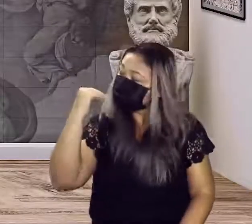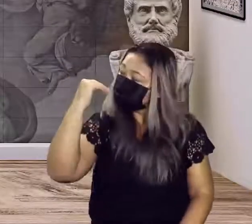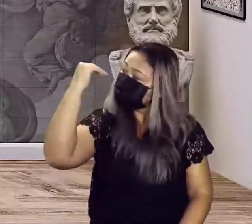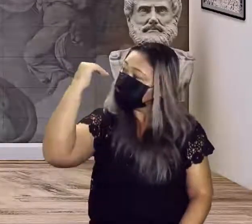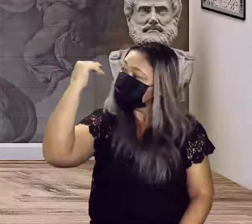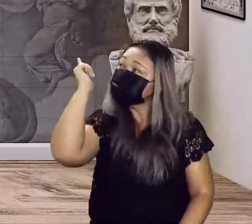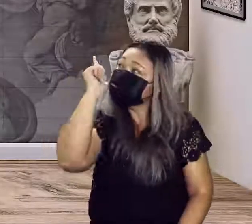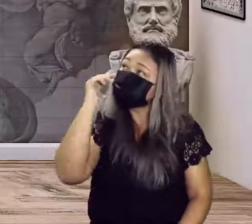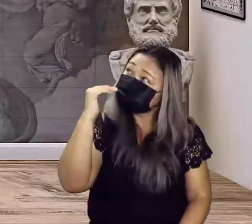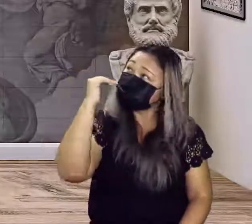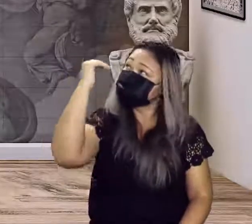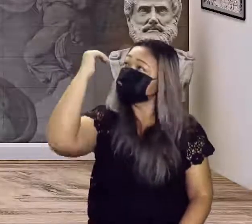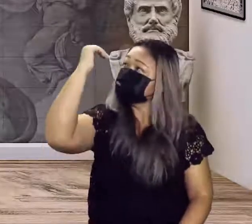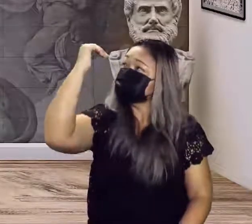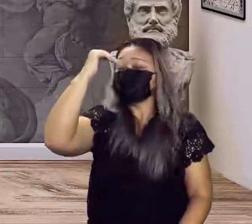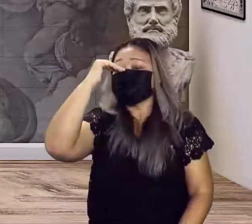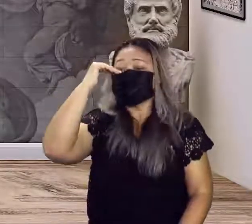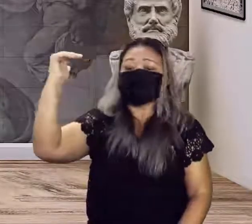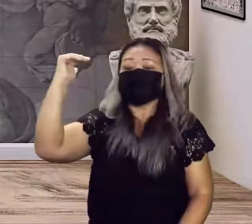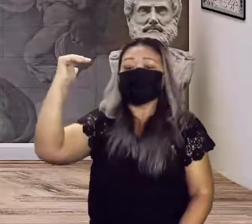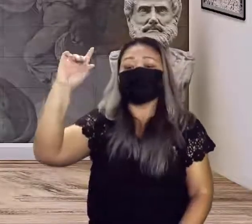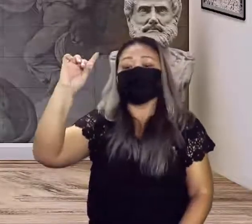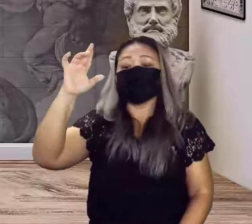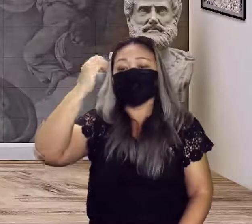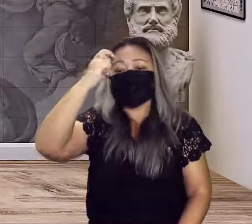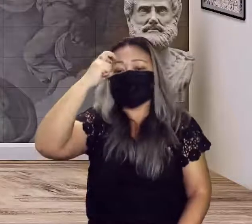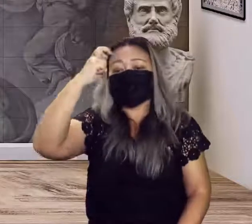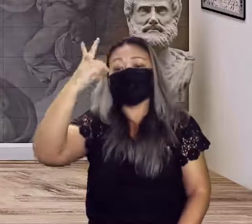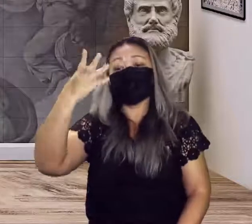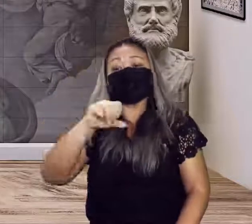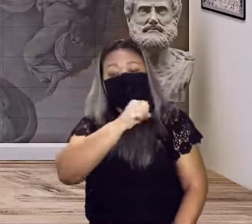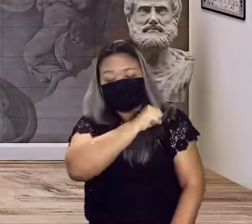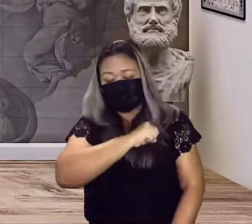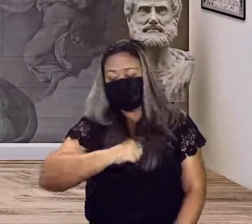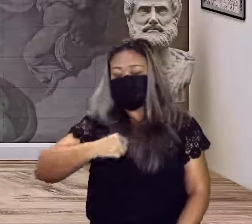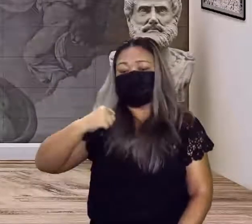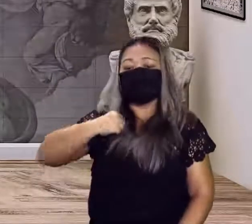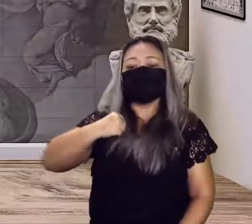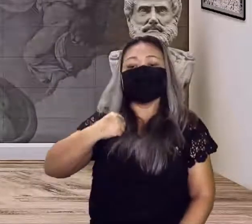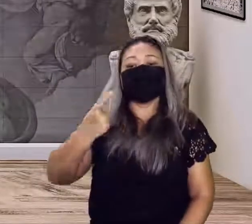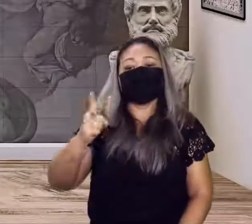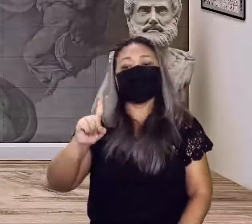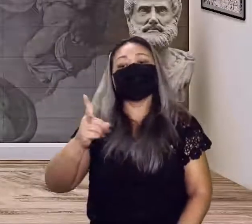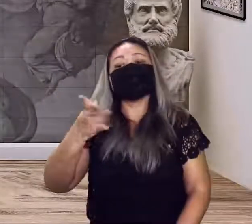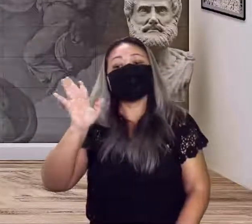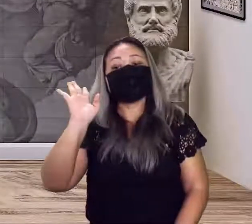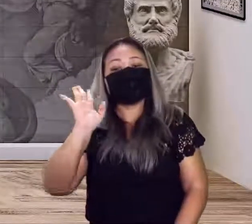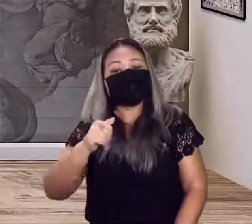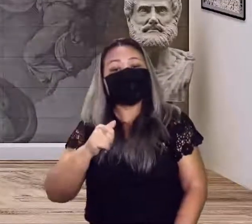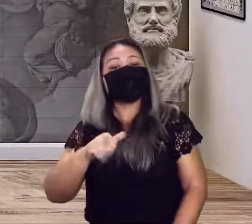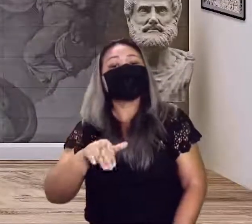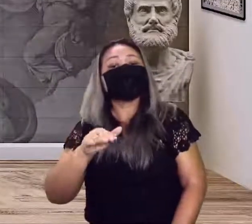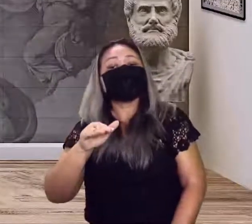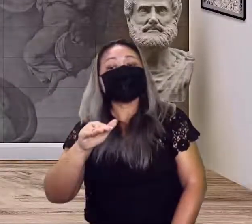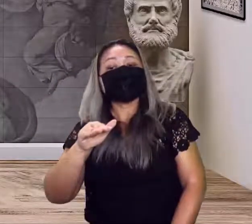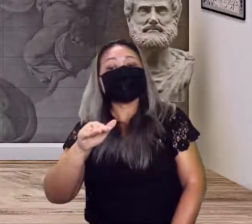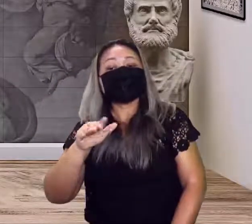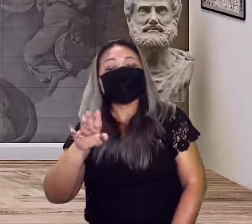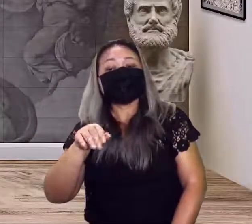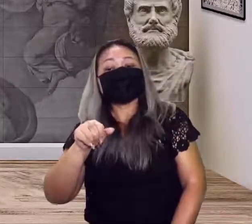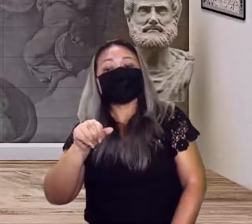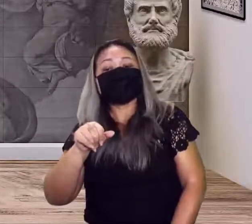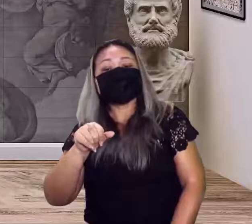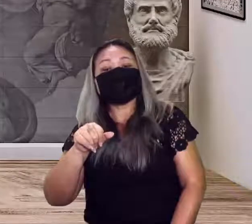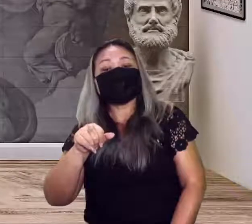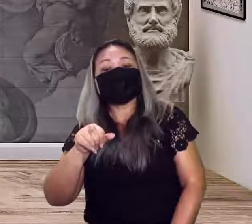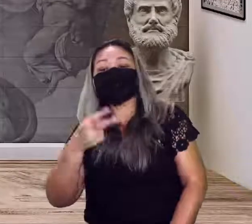sabedoria, a sua plenitude. Sócrates, por ser um sábio, uma pessoa que conhecia bem, ele dizia, quando